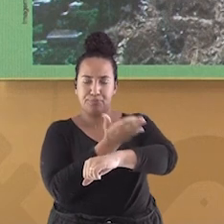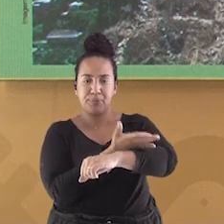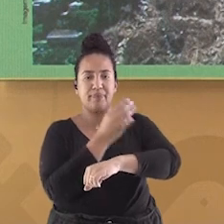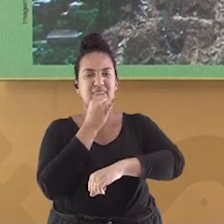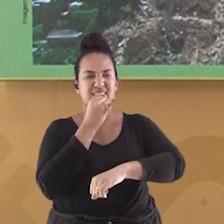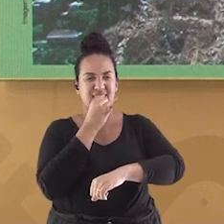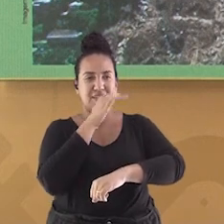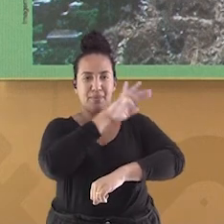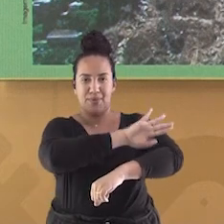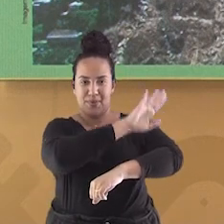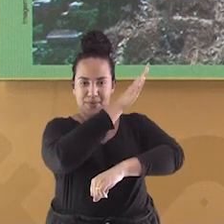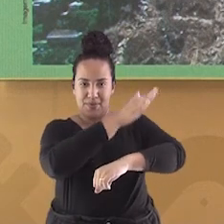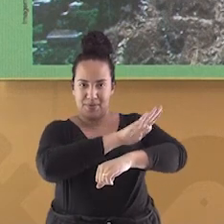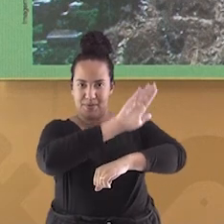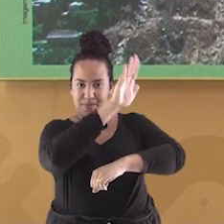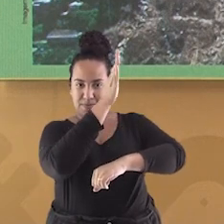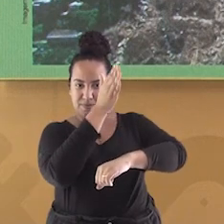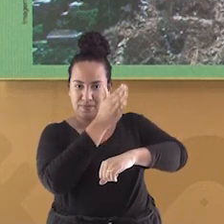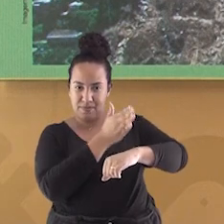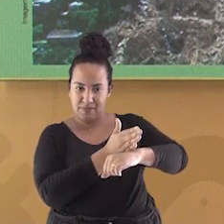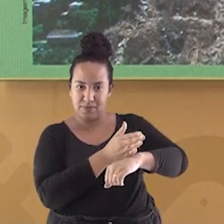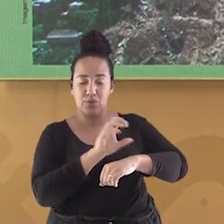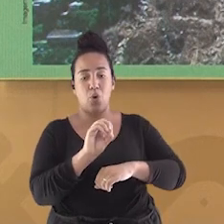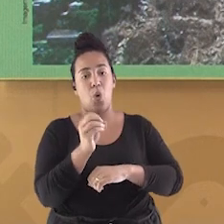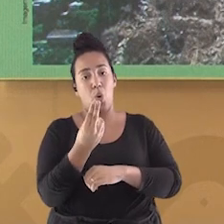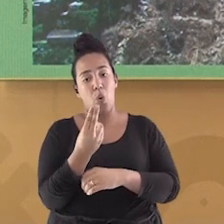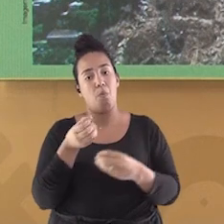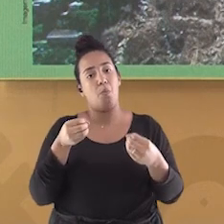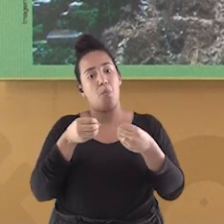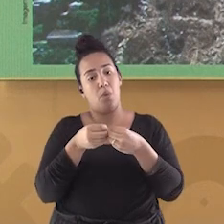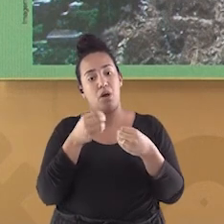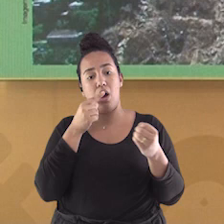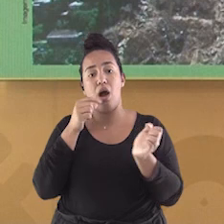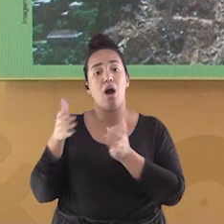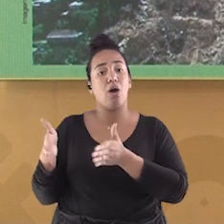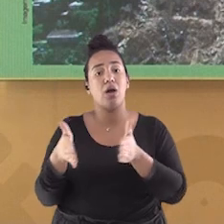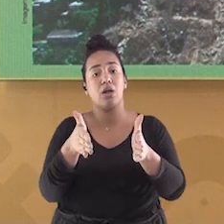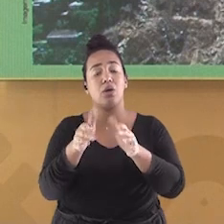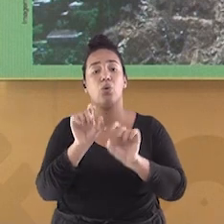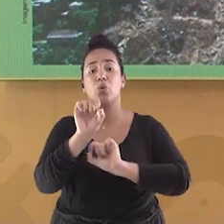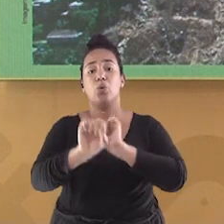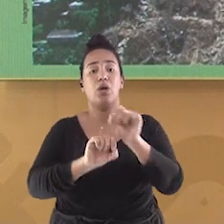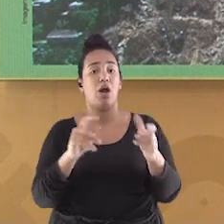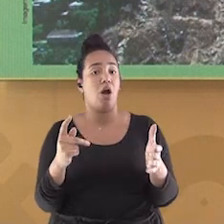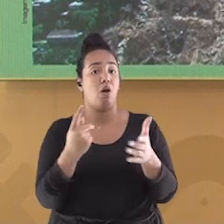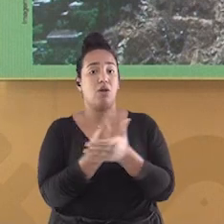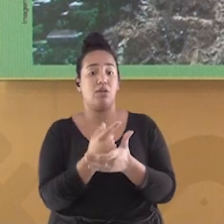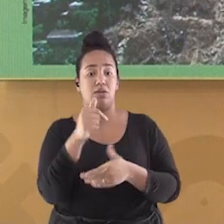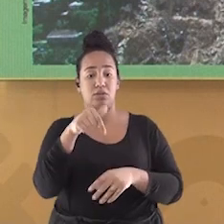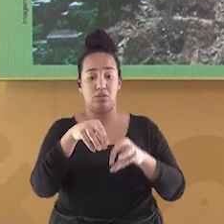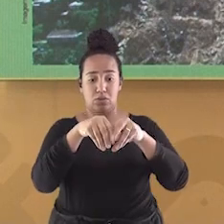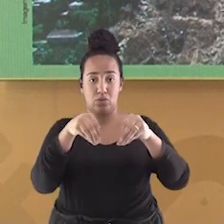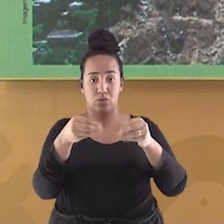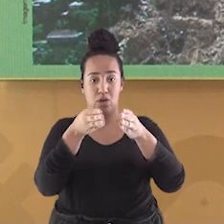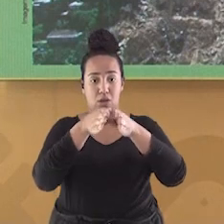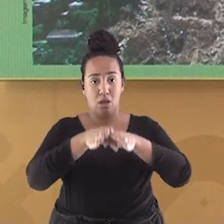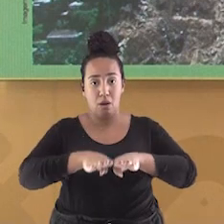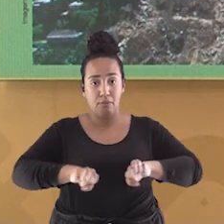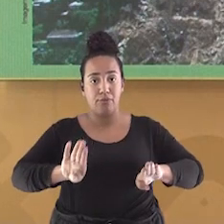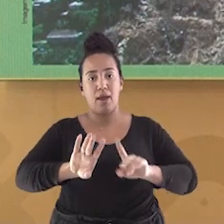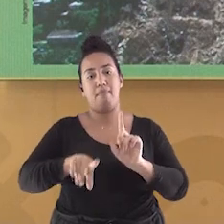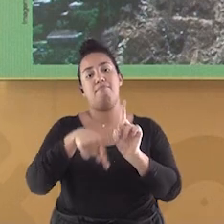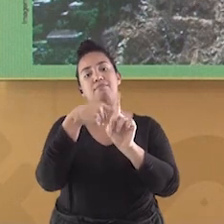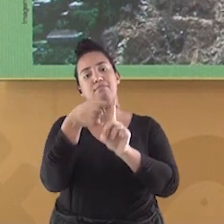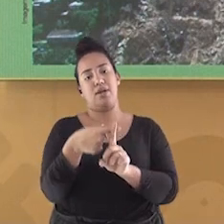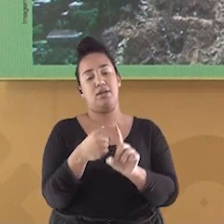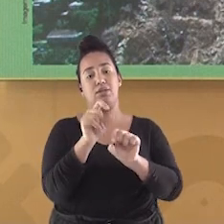nos topos de morros e nas margens dos rios, acelera o processo de erosão do solo, fazendo